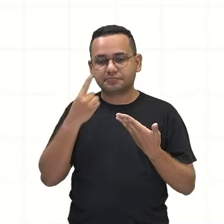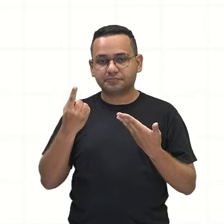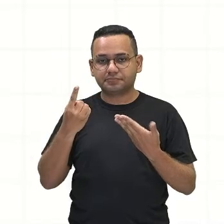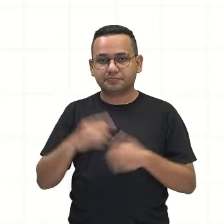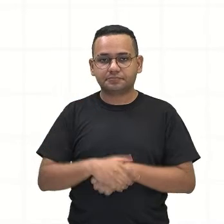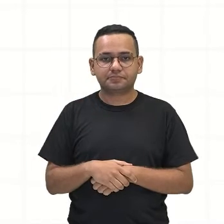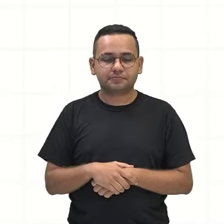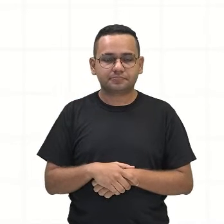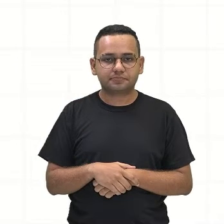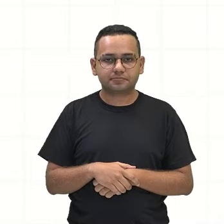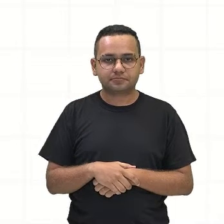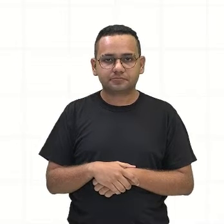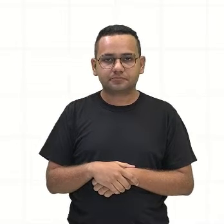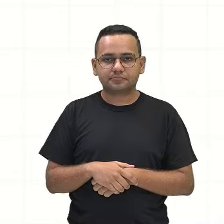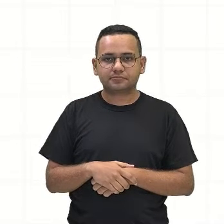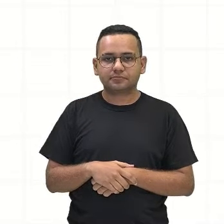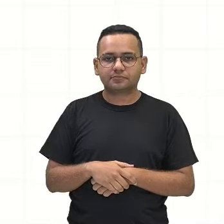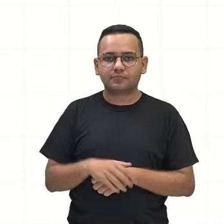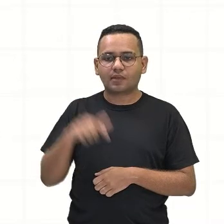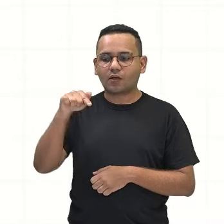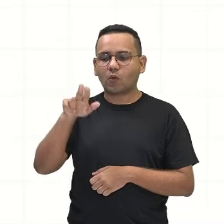vírgula. Tá?